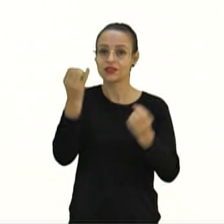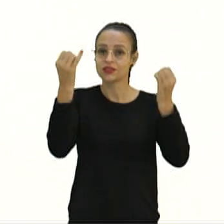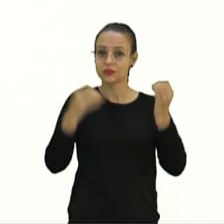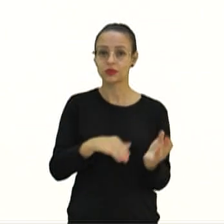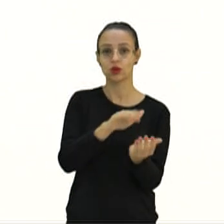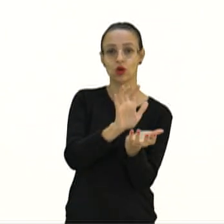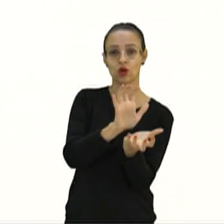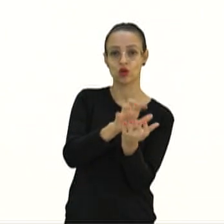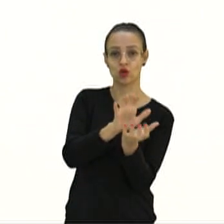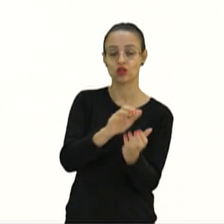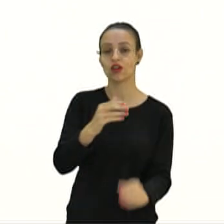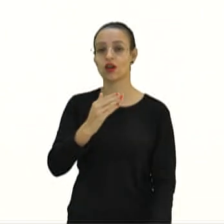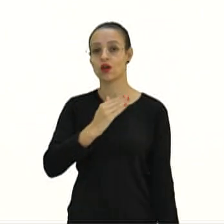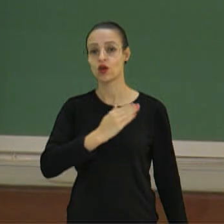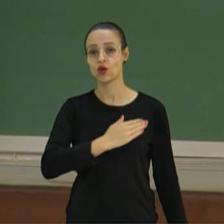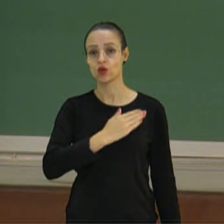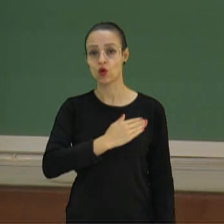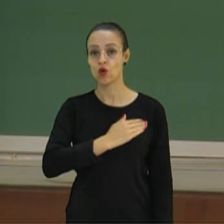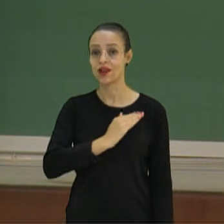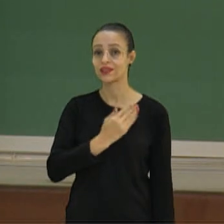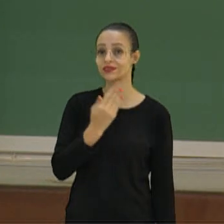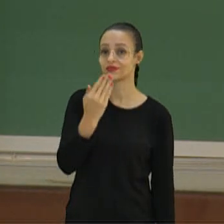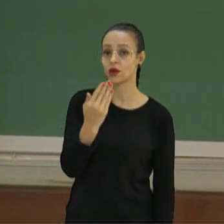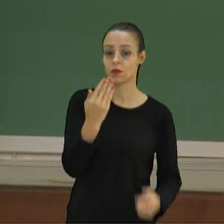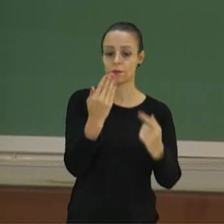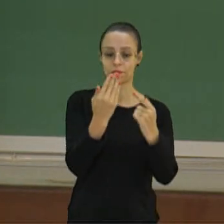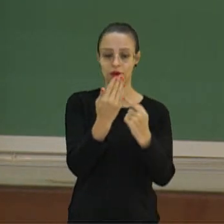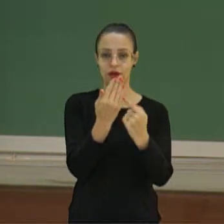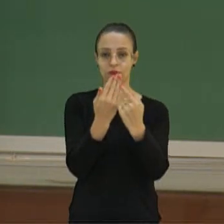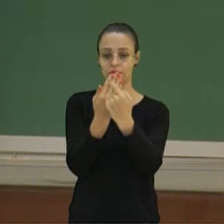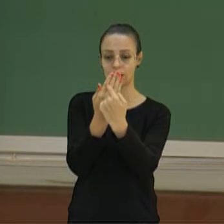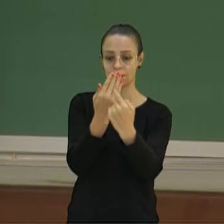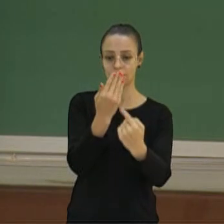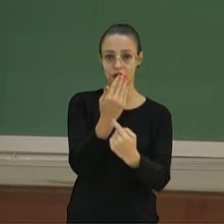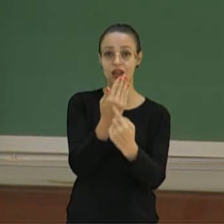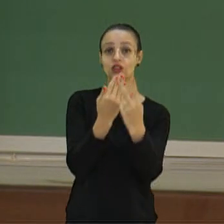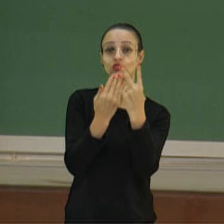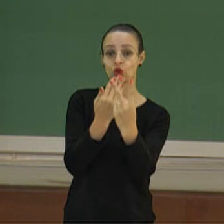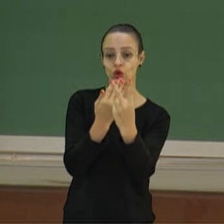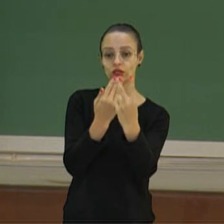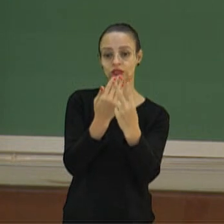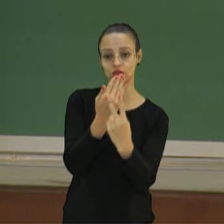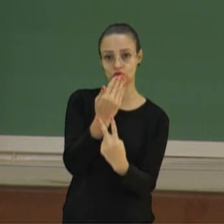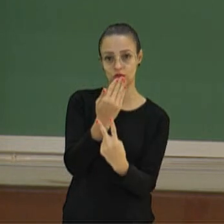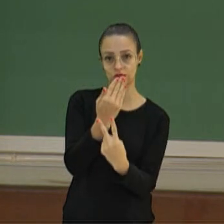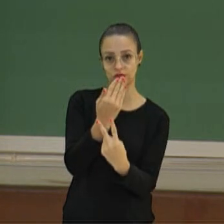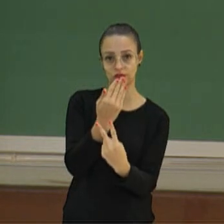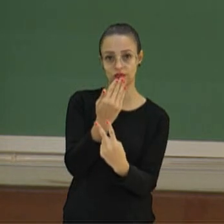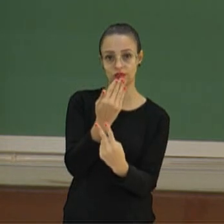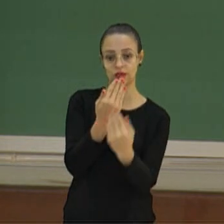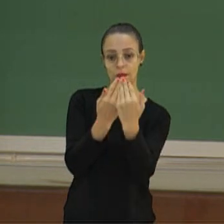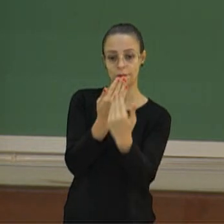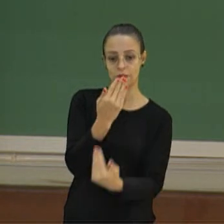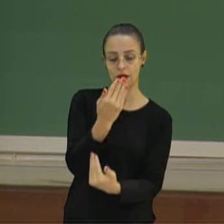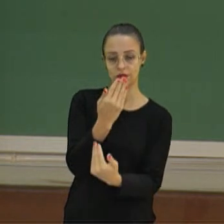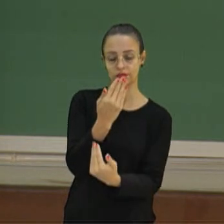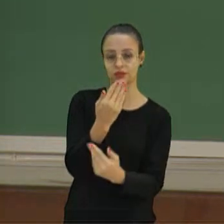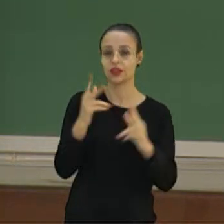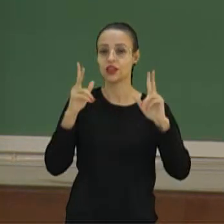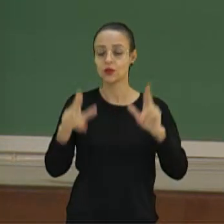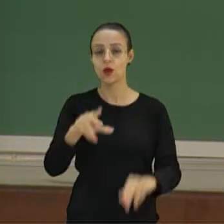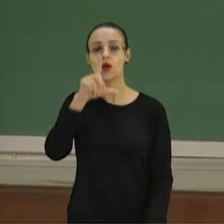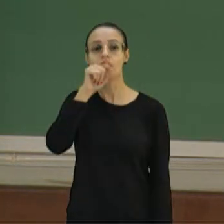crocodilianos eles têm um coração com 4 cavidades. Então, são 2 átrios e 2 ventrículos, igual às aves e